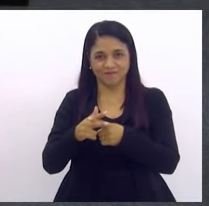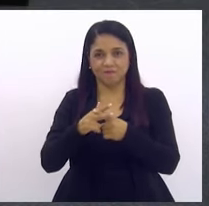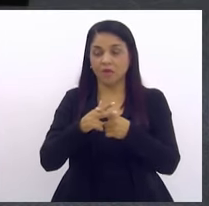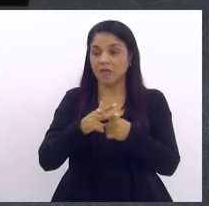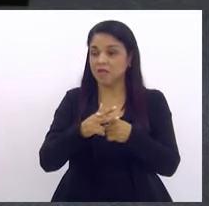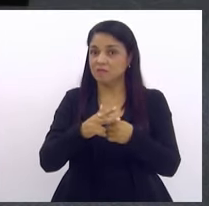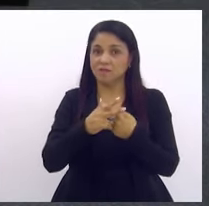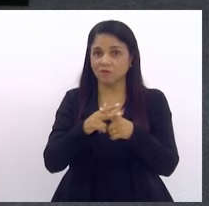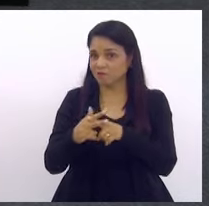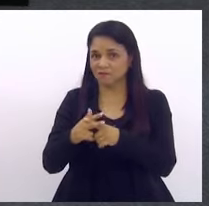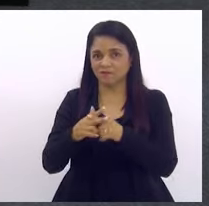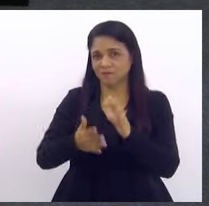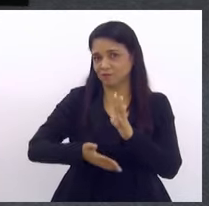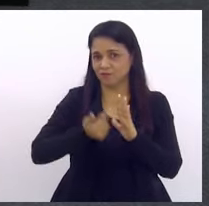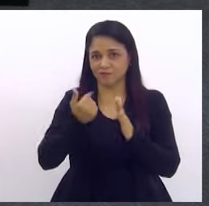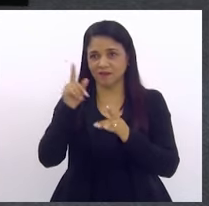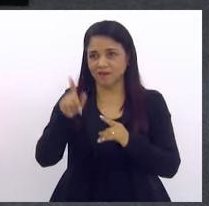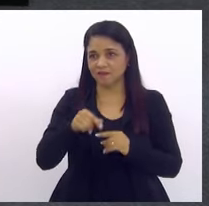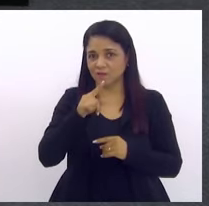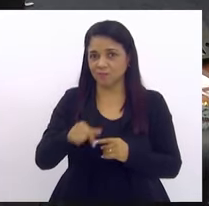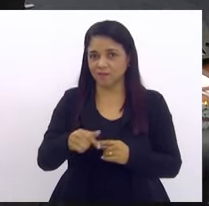derrubada.